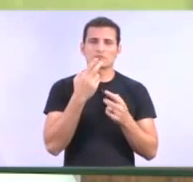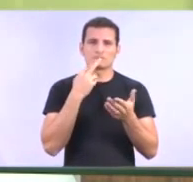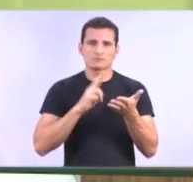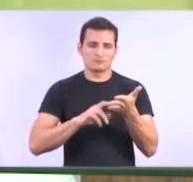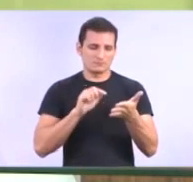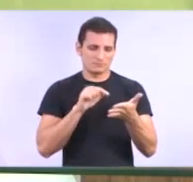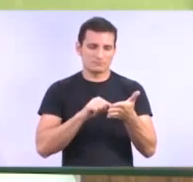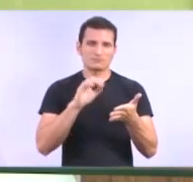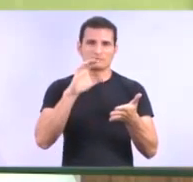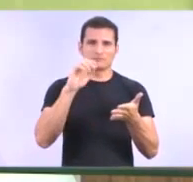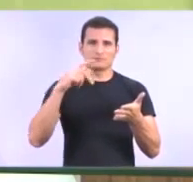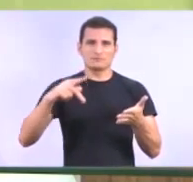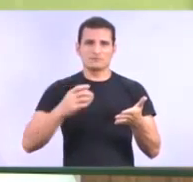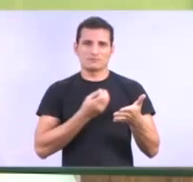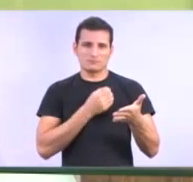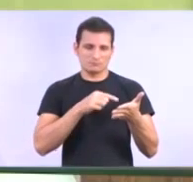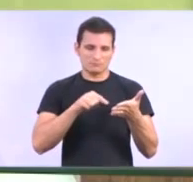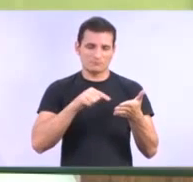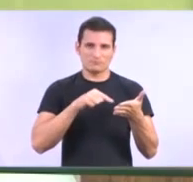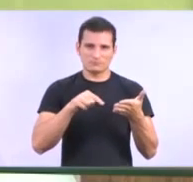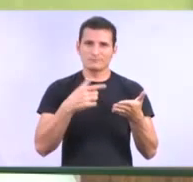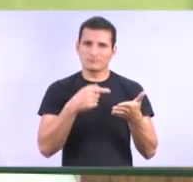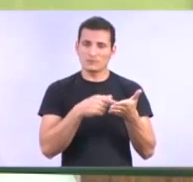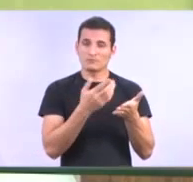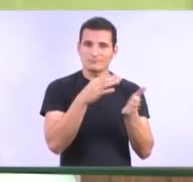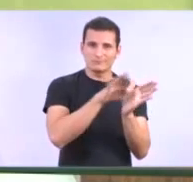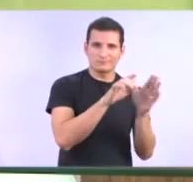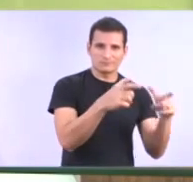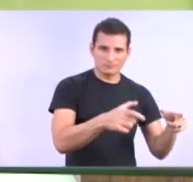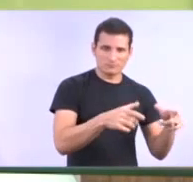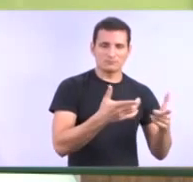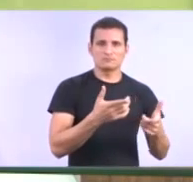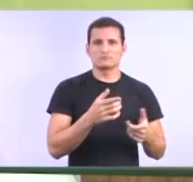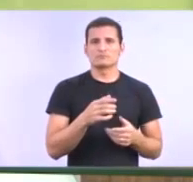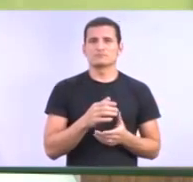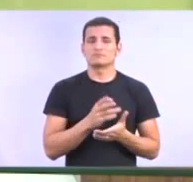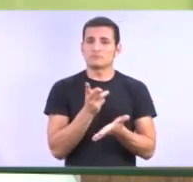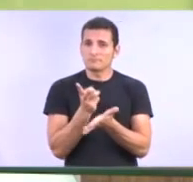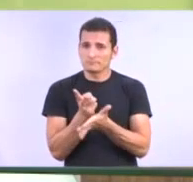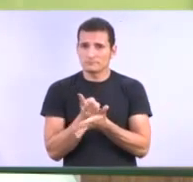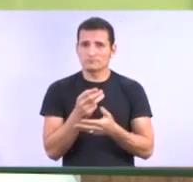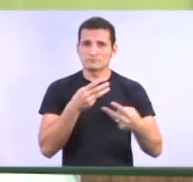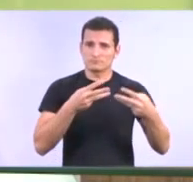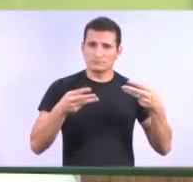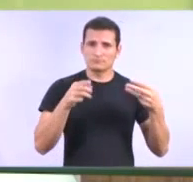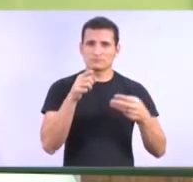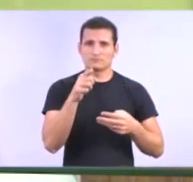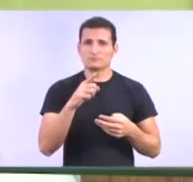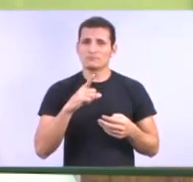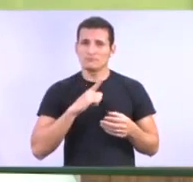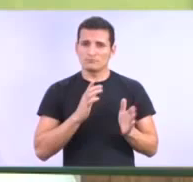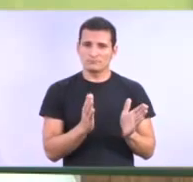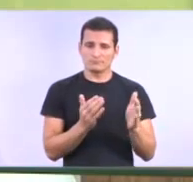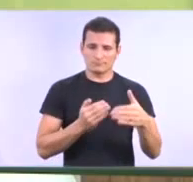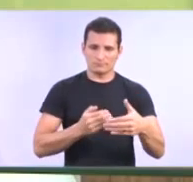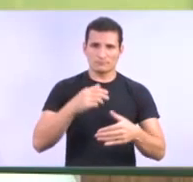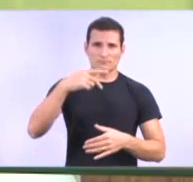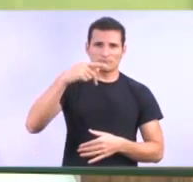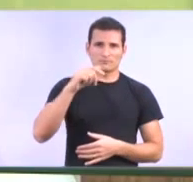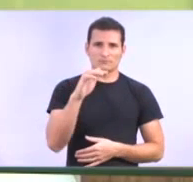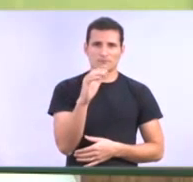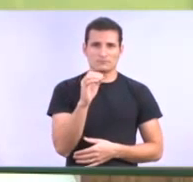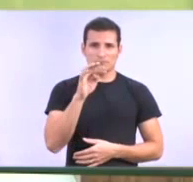CEP, né, e essa carta vai chegar no local. Da mesma forma, quando em rede você tem um pacote, que a gente chama de